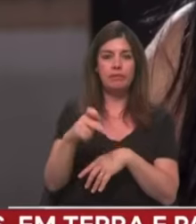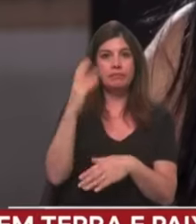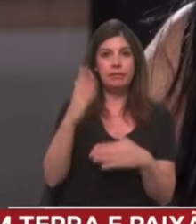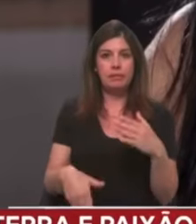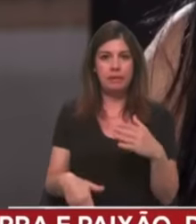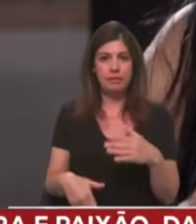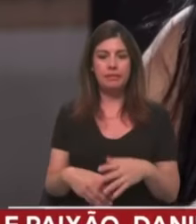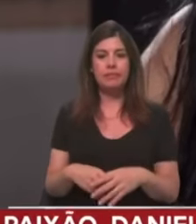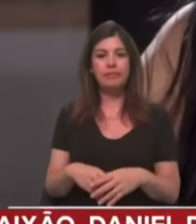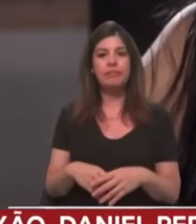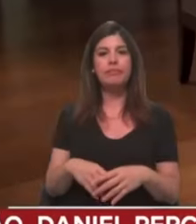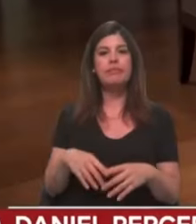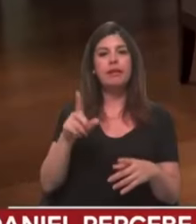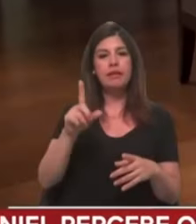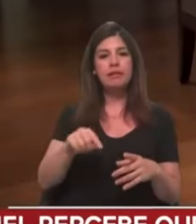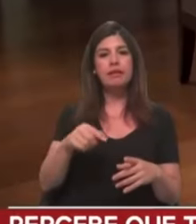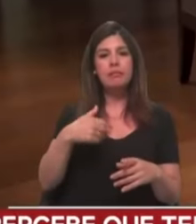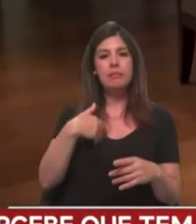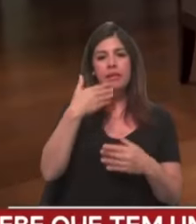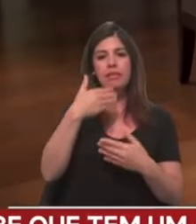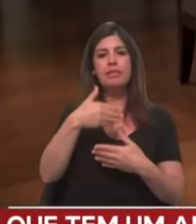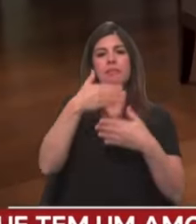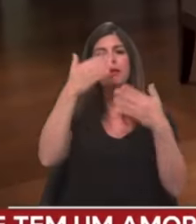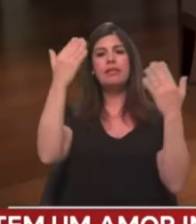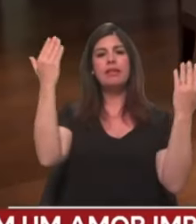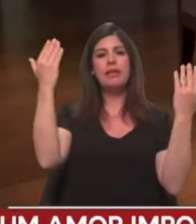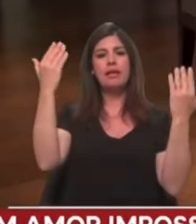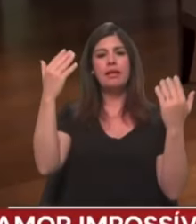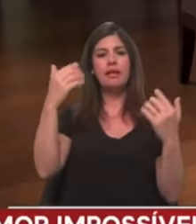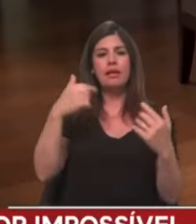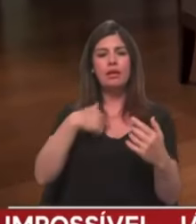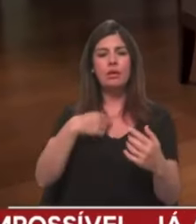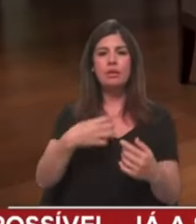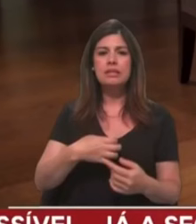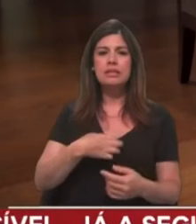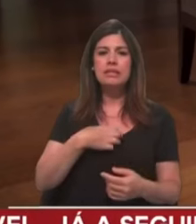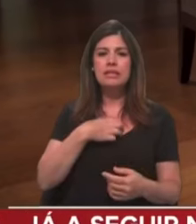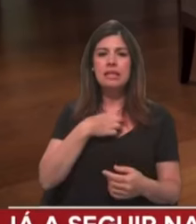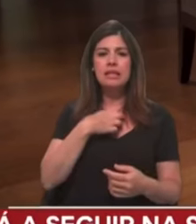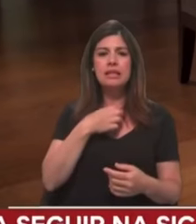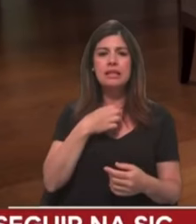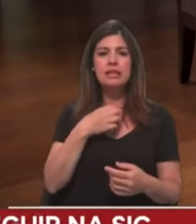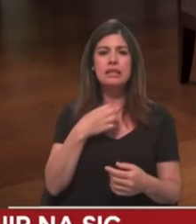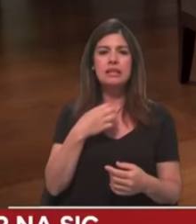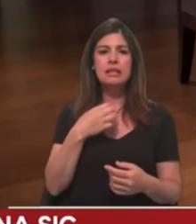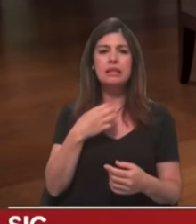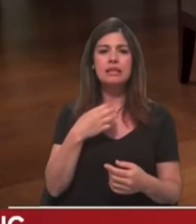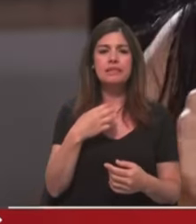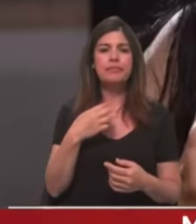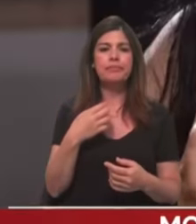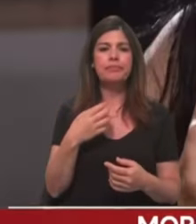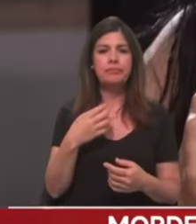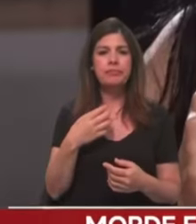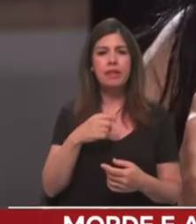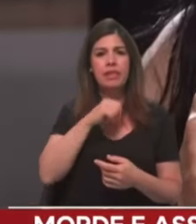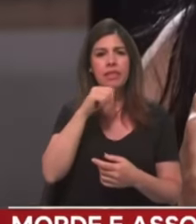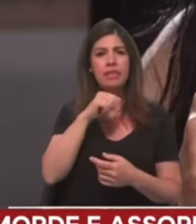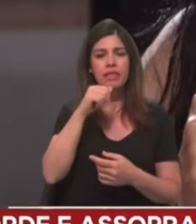começar a sentir, de manhã, quando me levanto, tem dias em que eu sinto muita